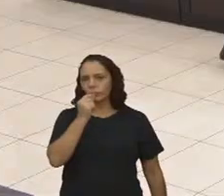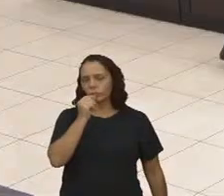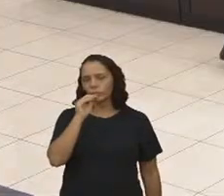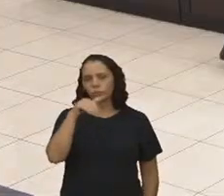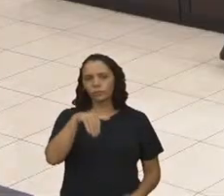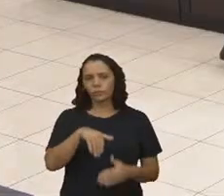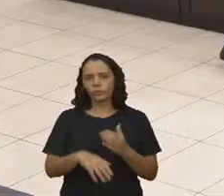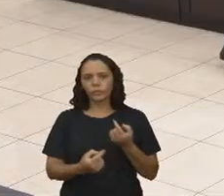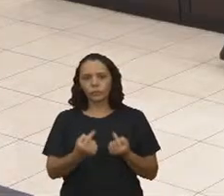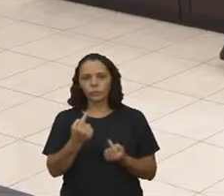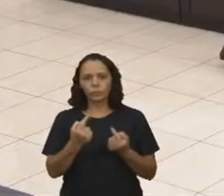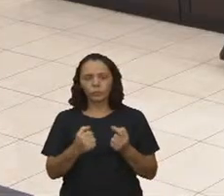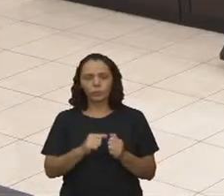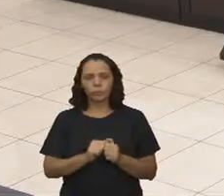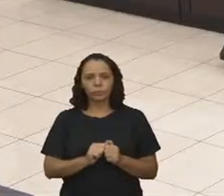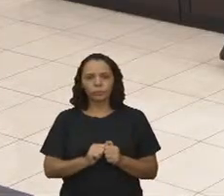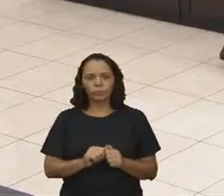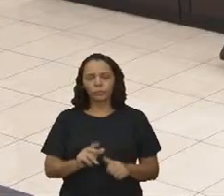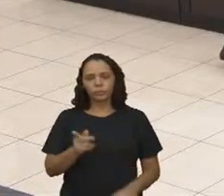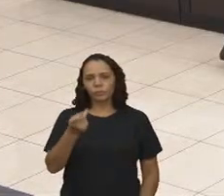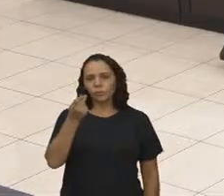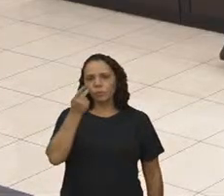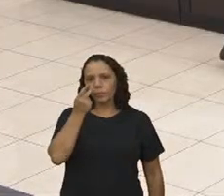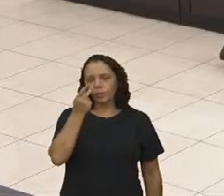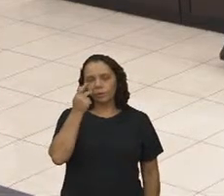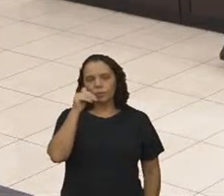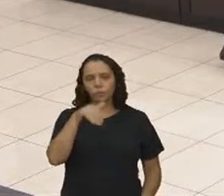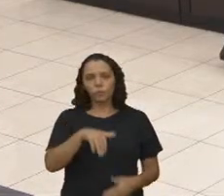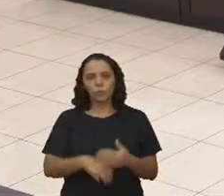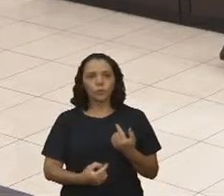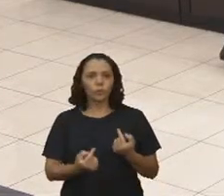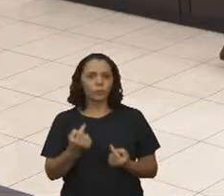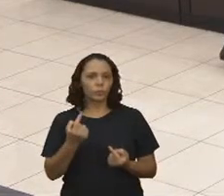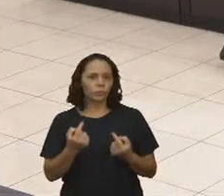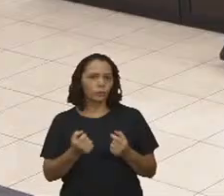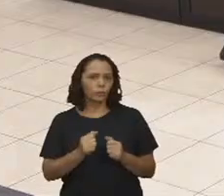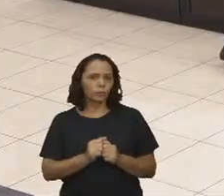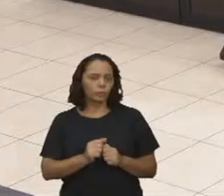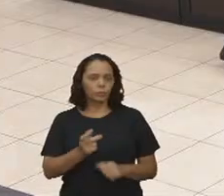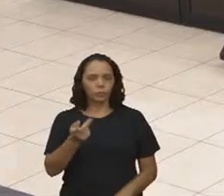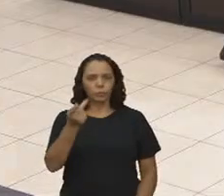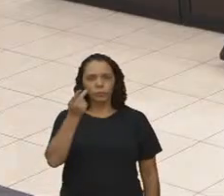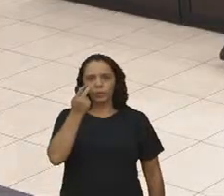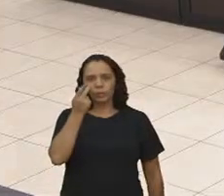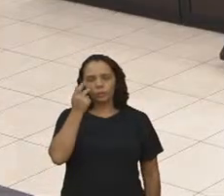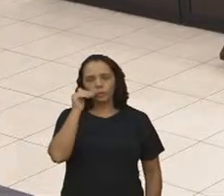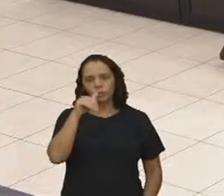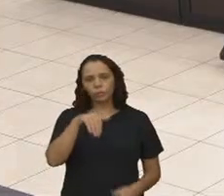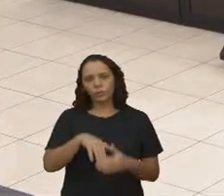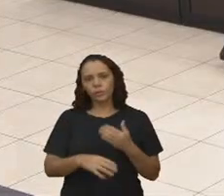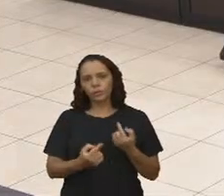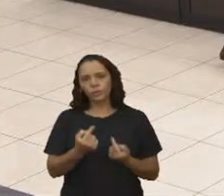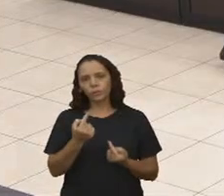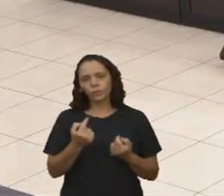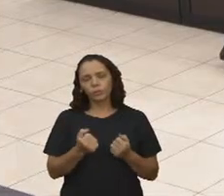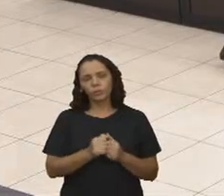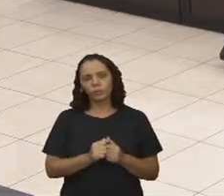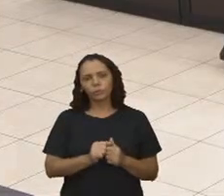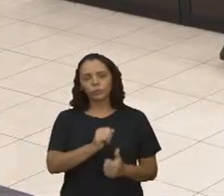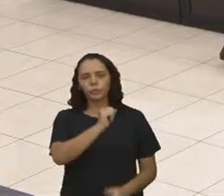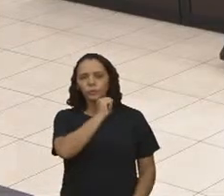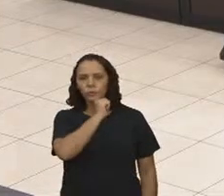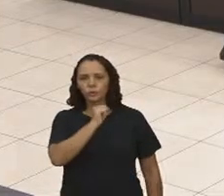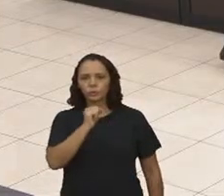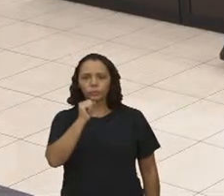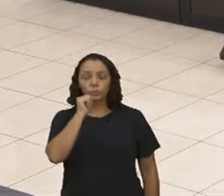vereador Paulinho do Esporte. Como vota o vereador Paulinho dos Condutores. Como vota o vereador Silfarne de Cidade de